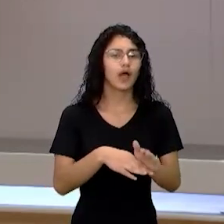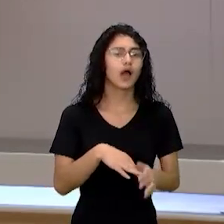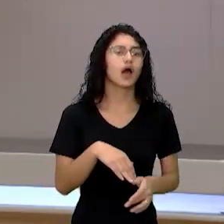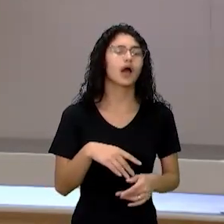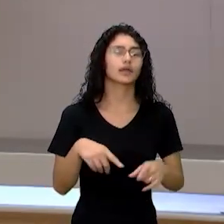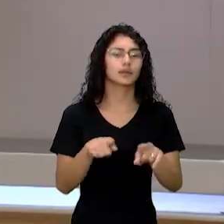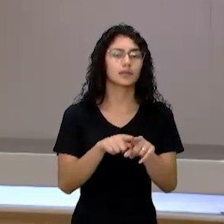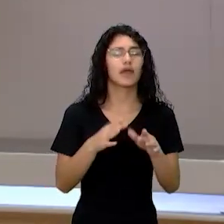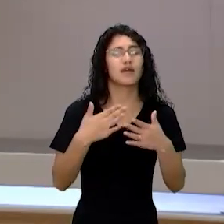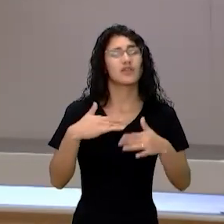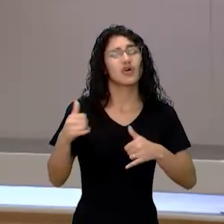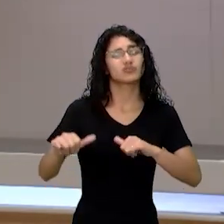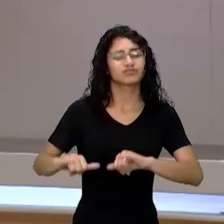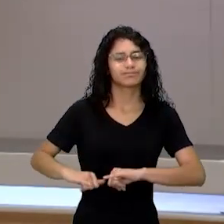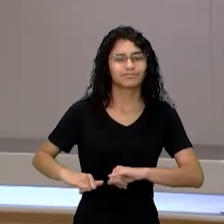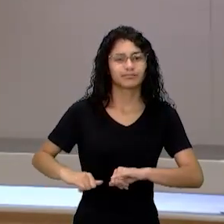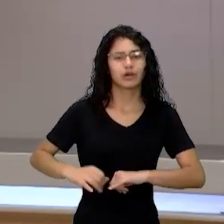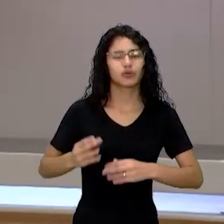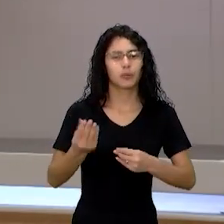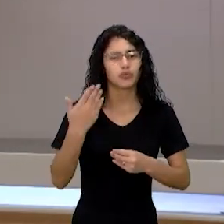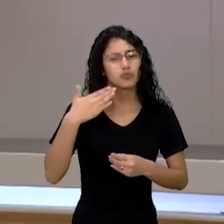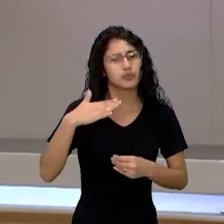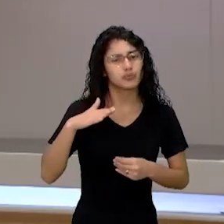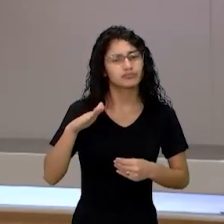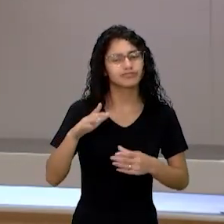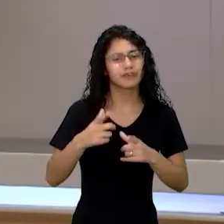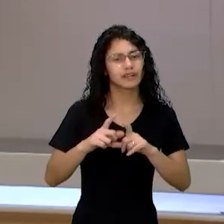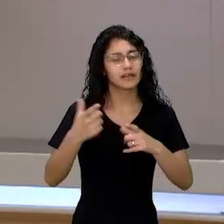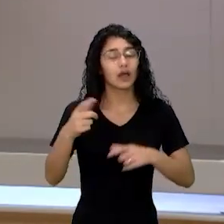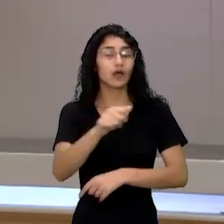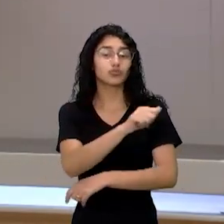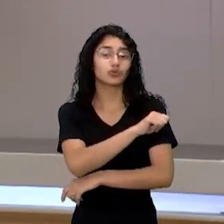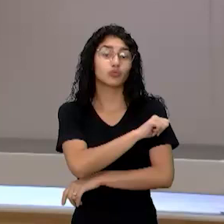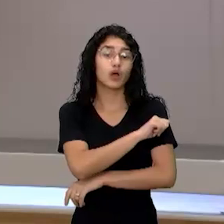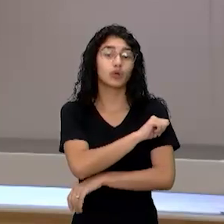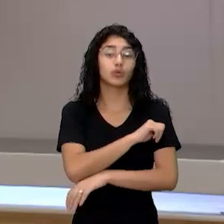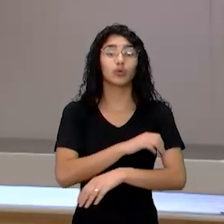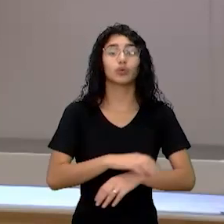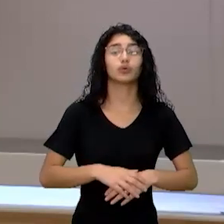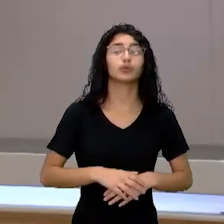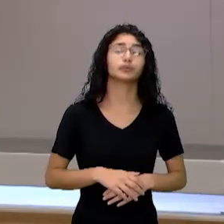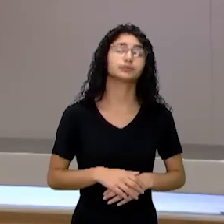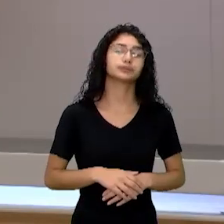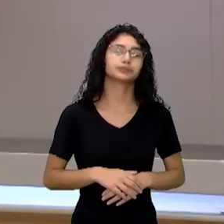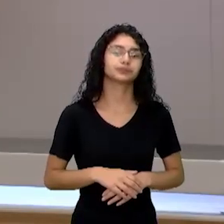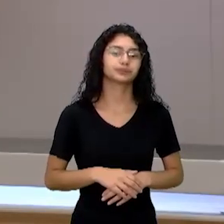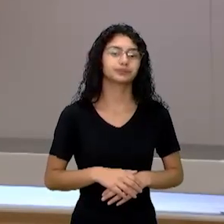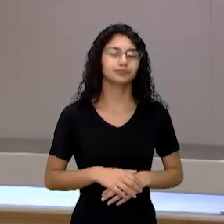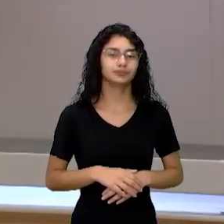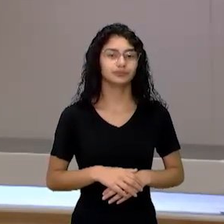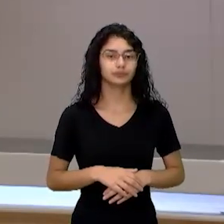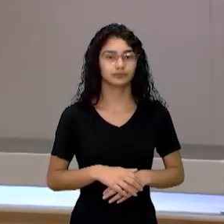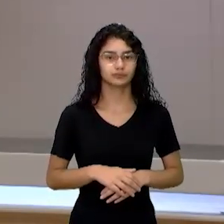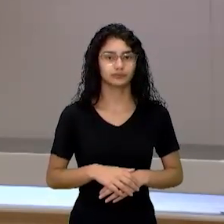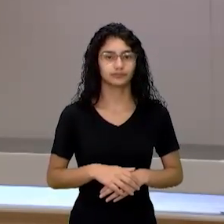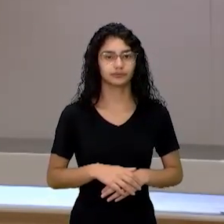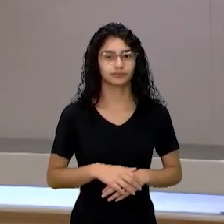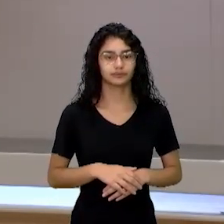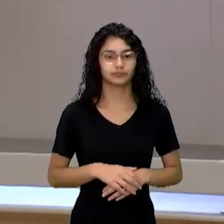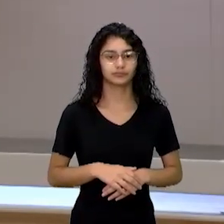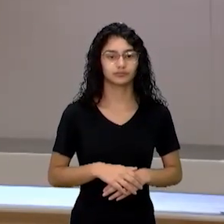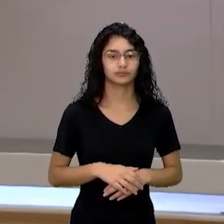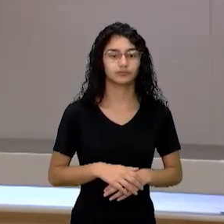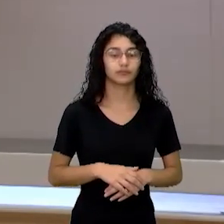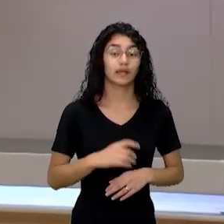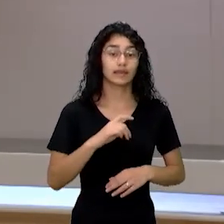vezes há um sofrimento grande do aluno, do estudante que está ali, né,